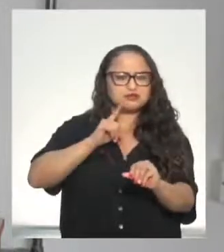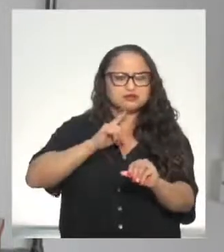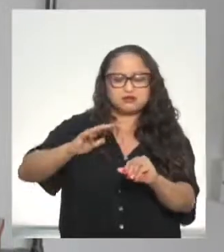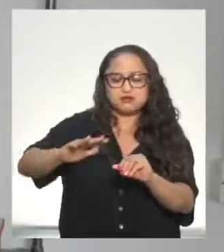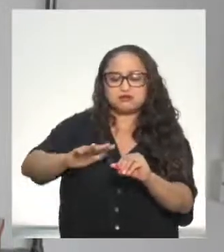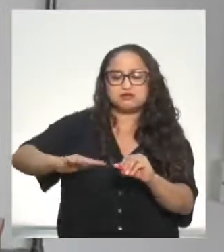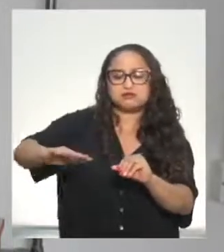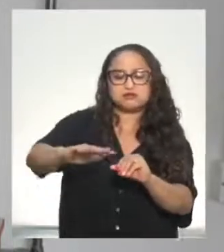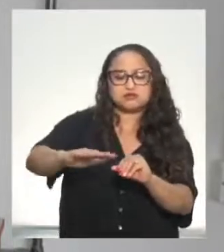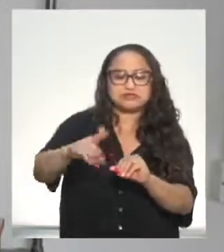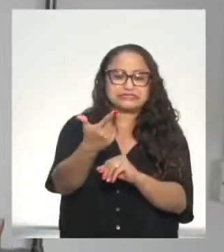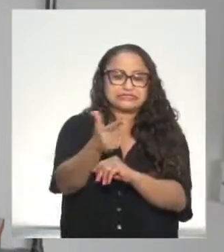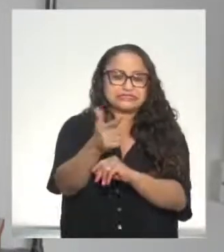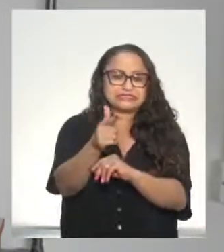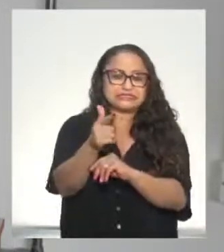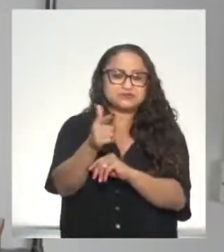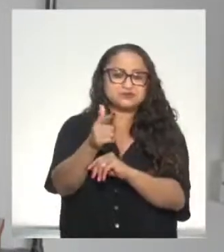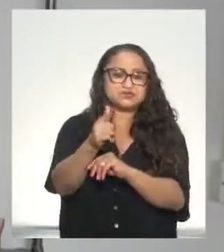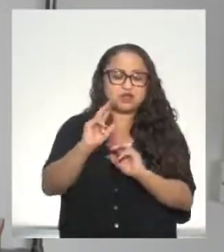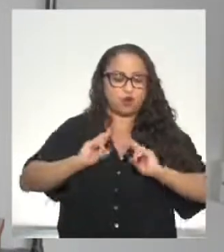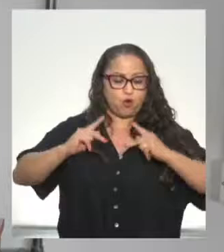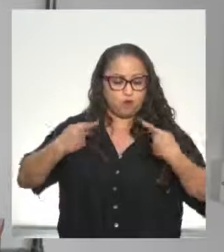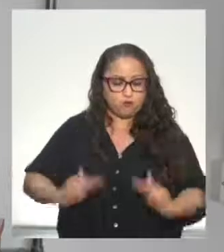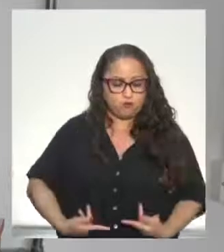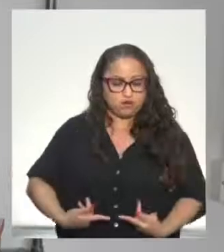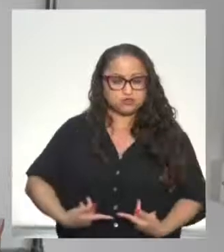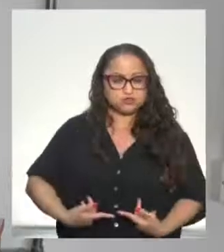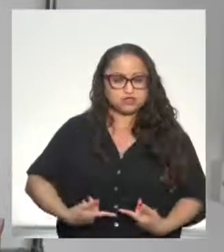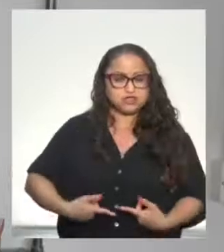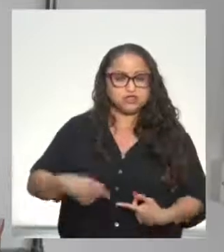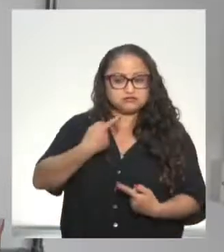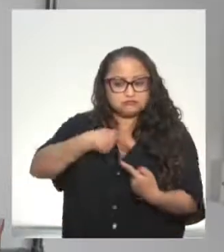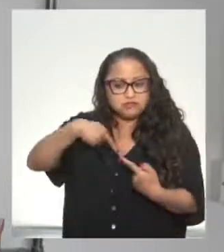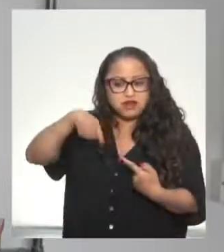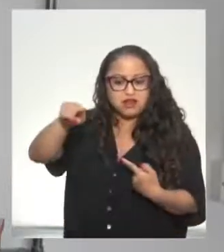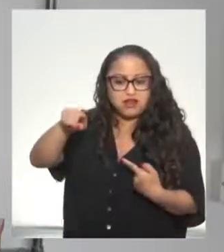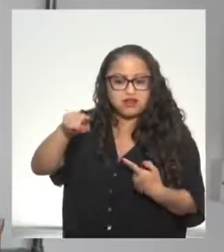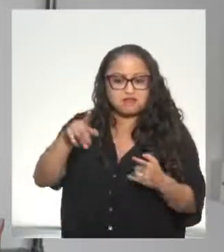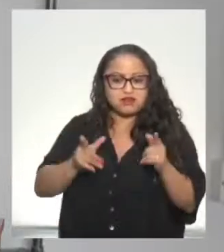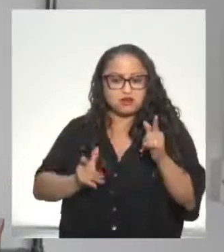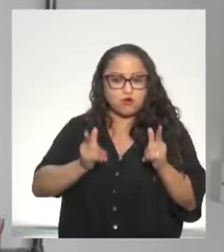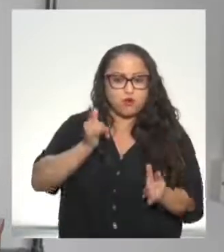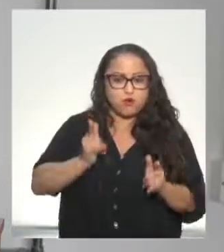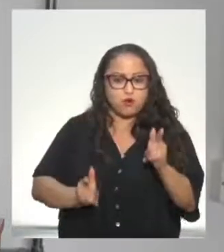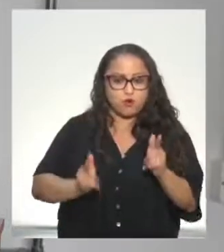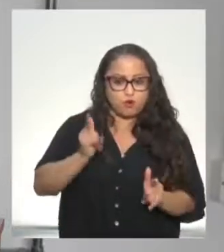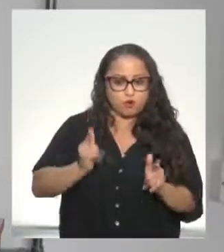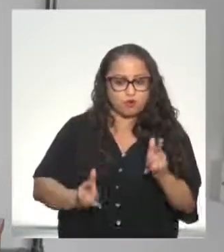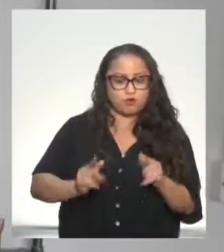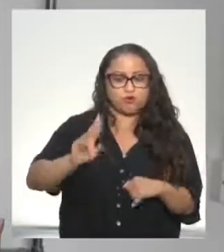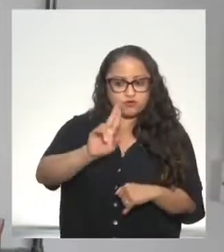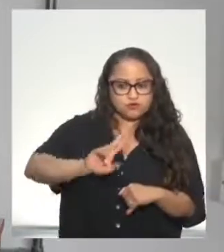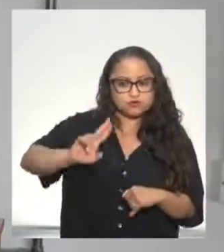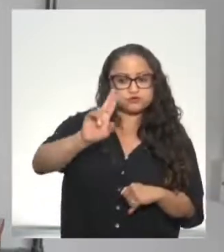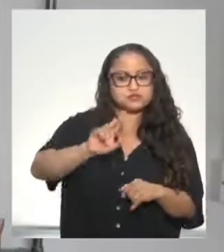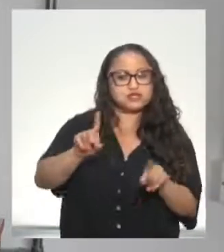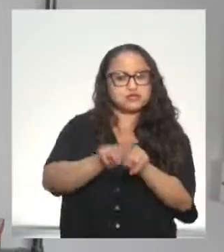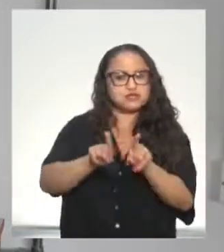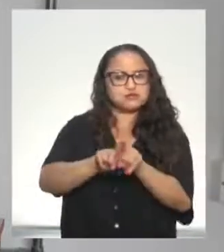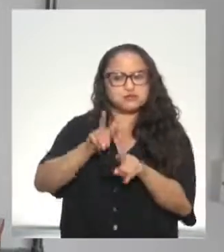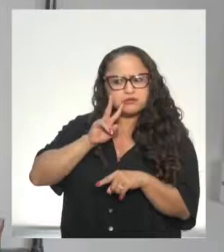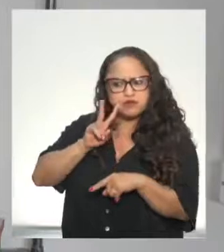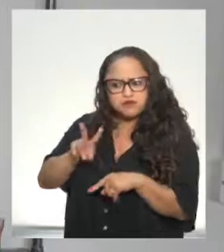não foram habitados por seres humanos, eles vão enviar robôs e eles vão utilizar impressoras 3D para poder fazer uma